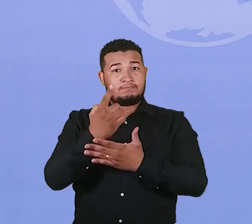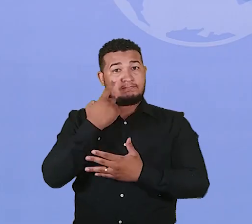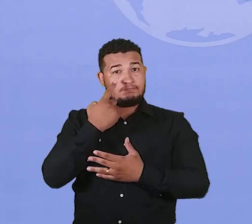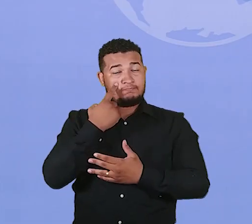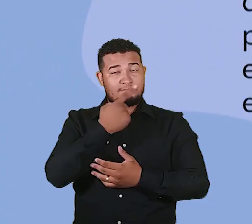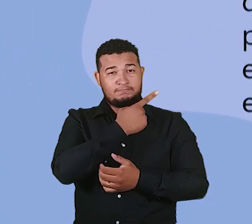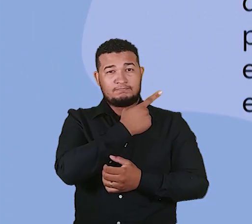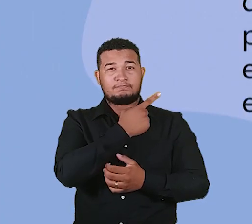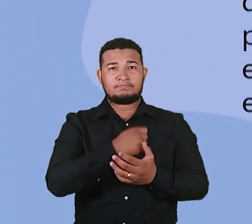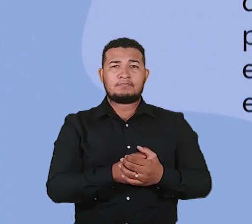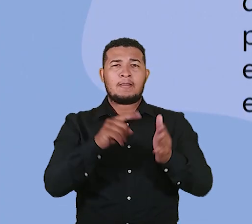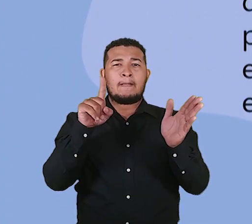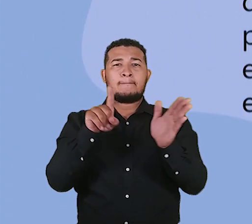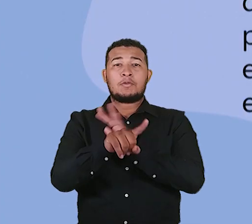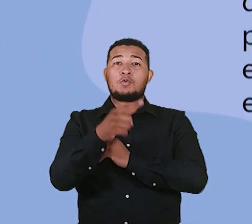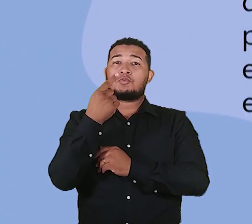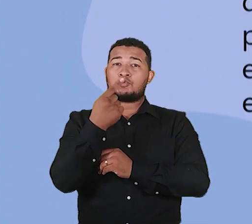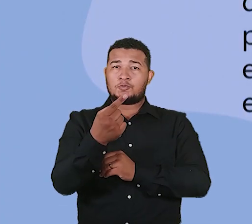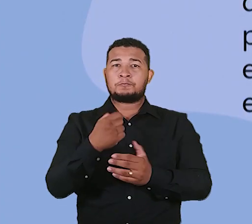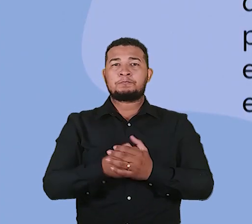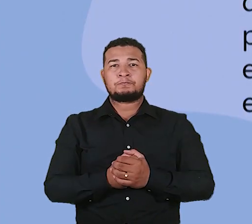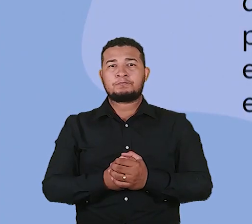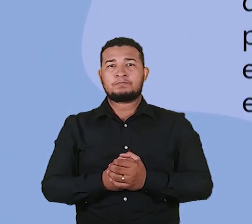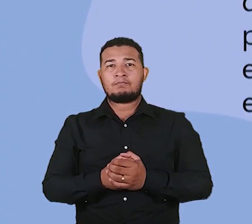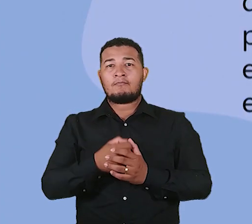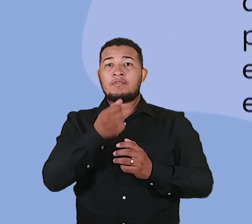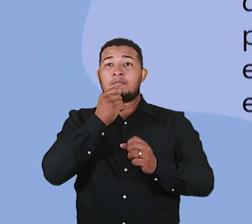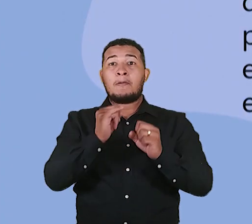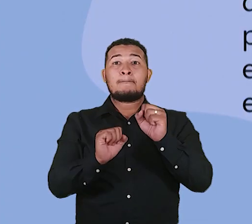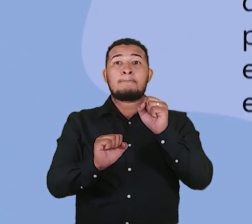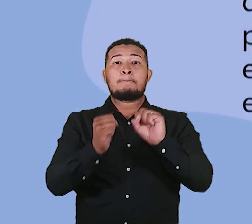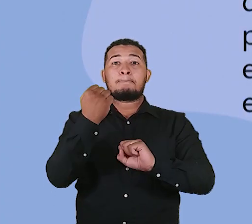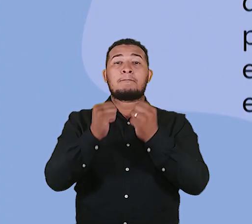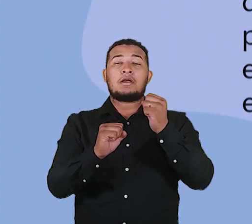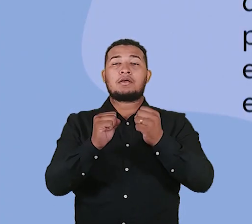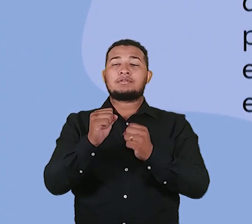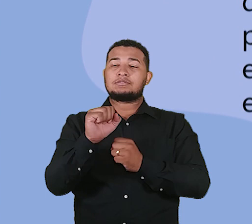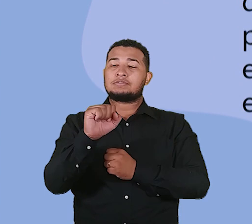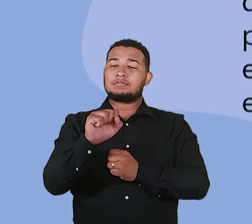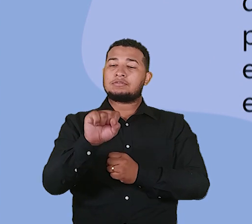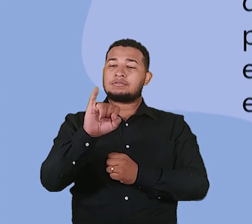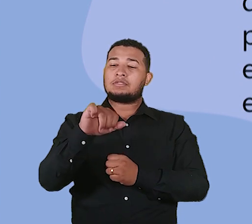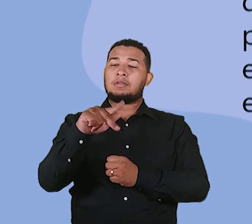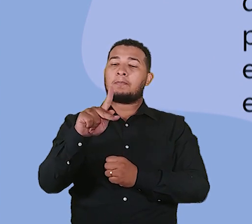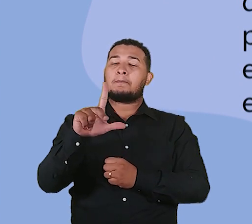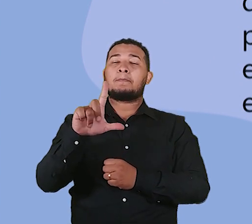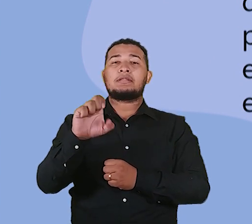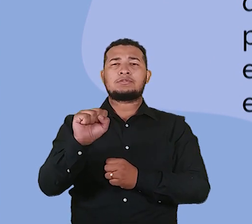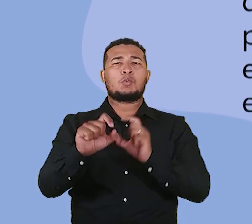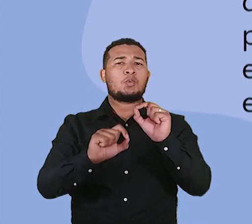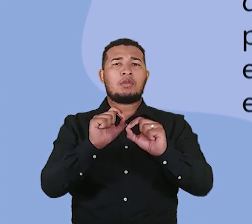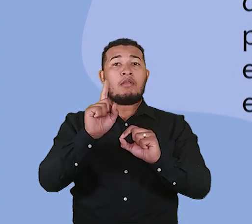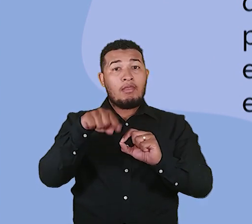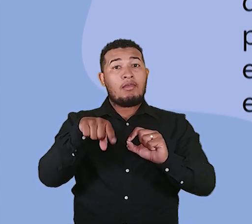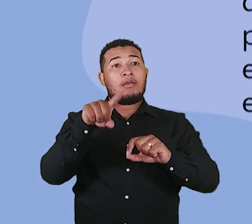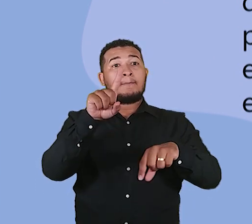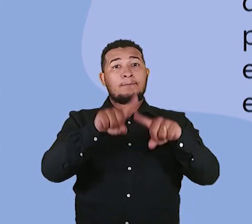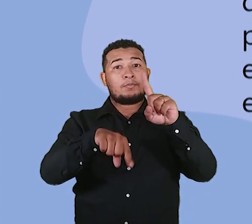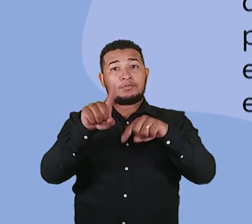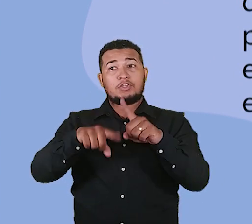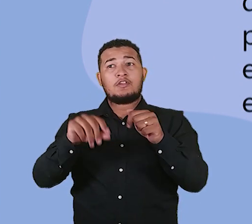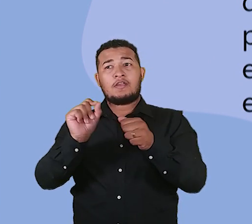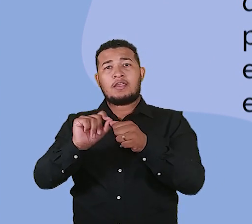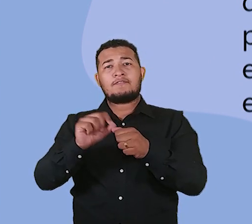vamos lá questão um o que são máquinas simples a são